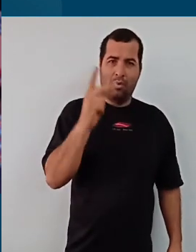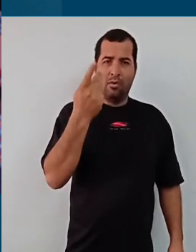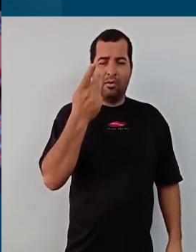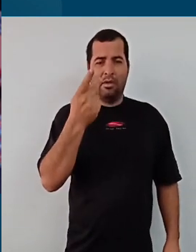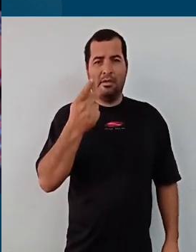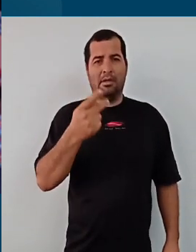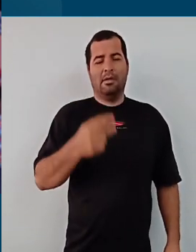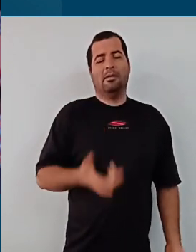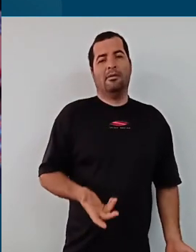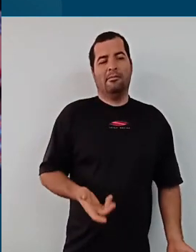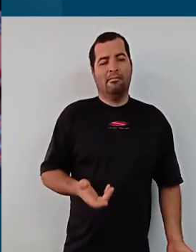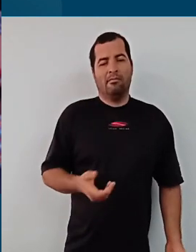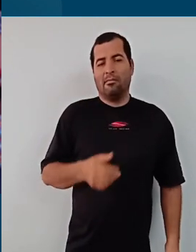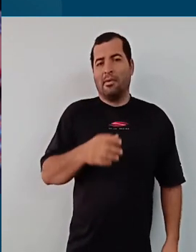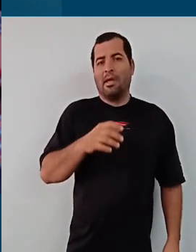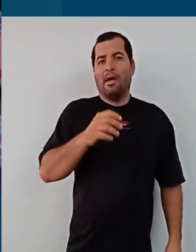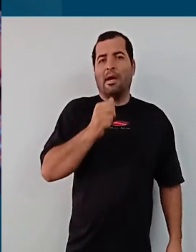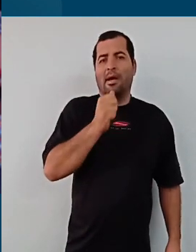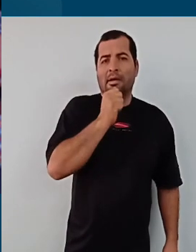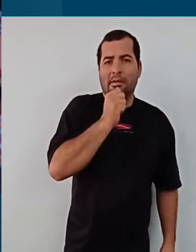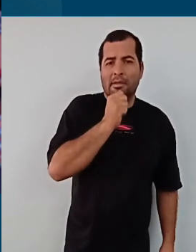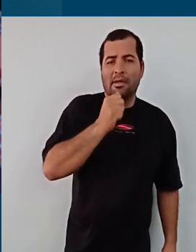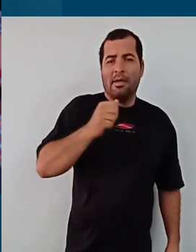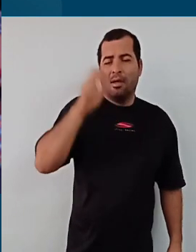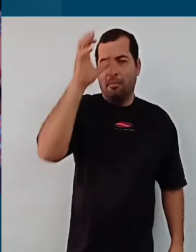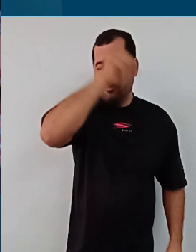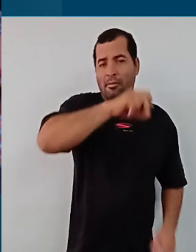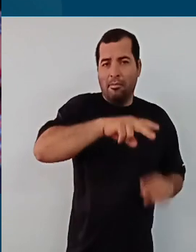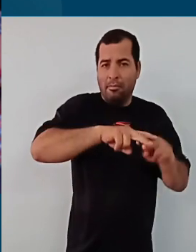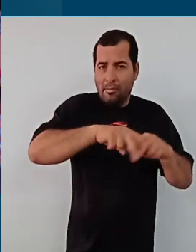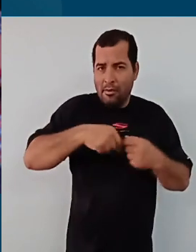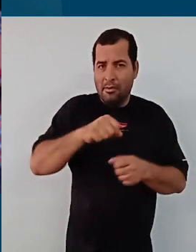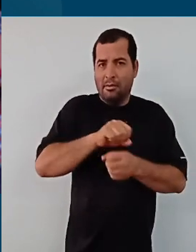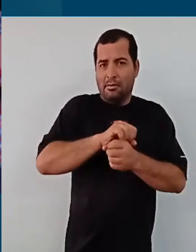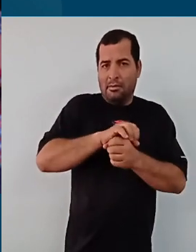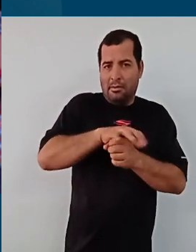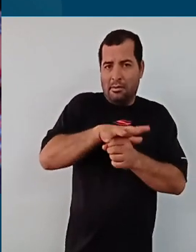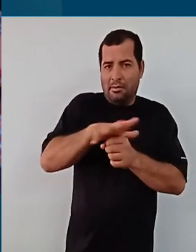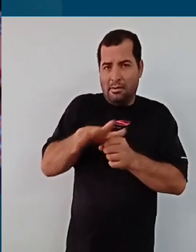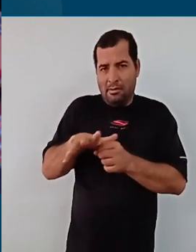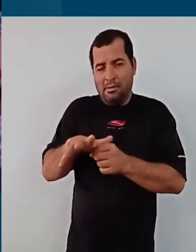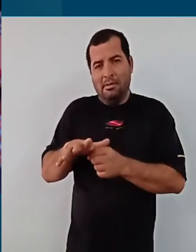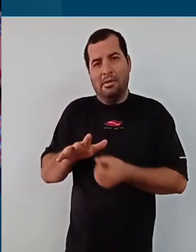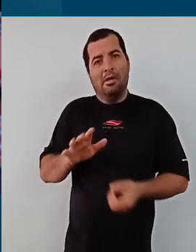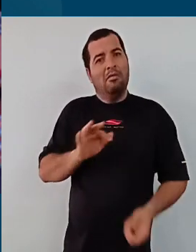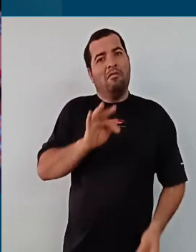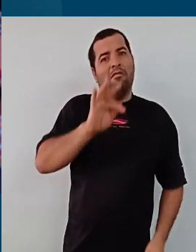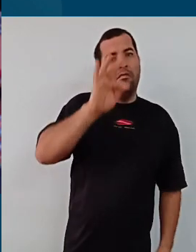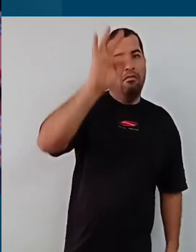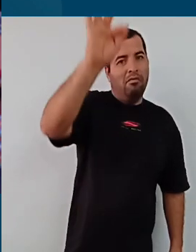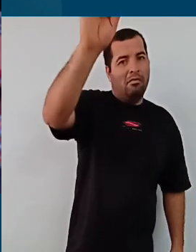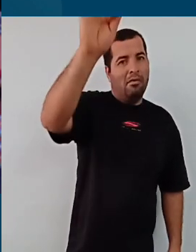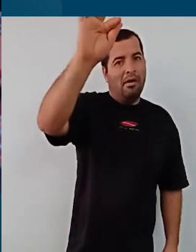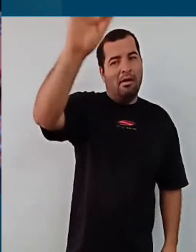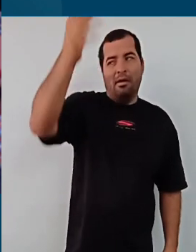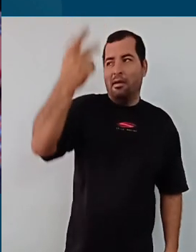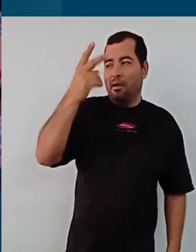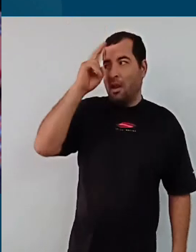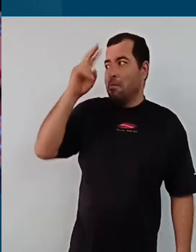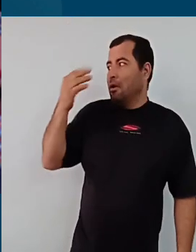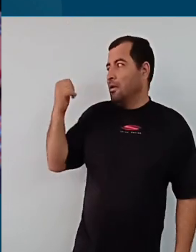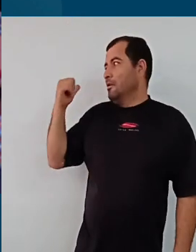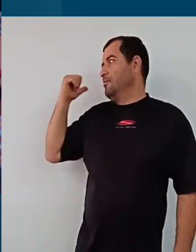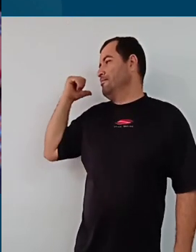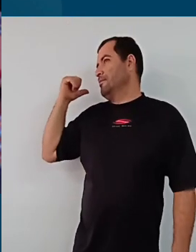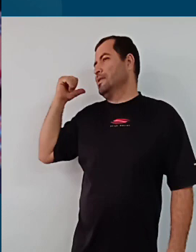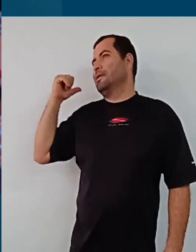a oportunidade de aprender, porque, de fato, a gente teve um cenário, né, que daqui a algum tempo a gente vai olhar para trás e está